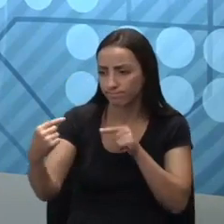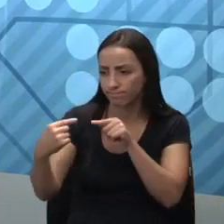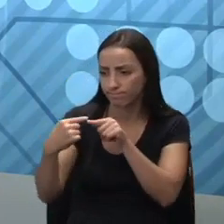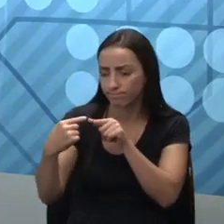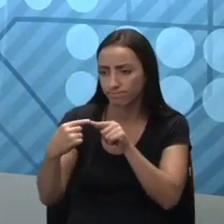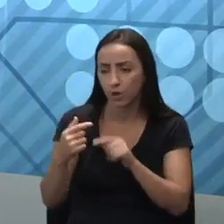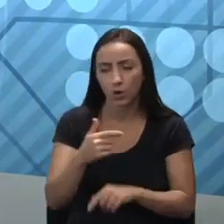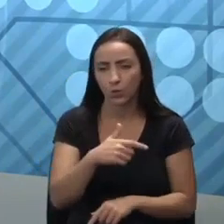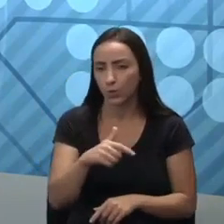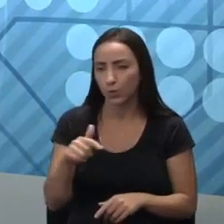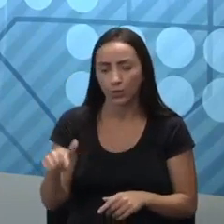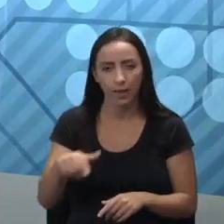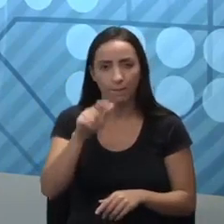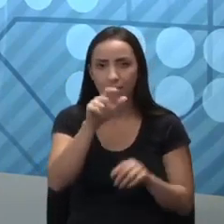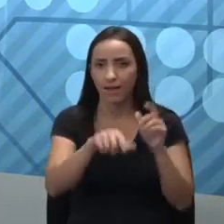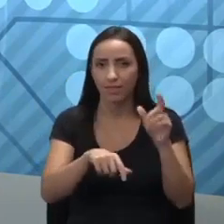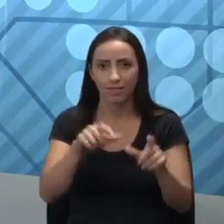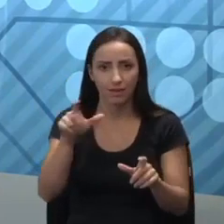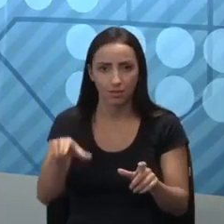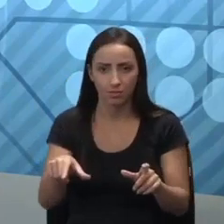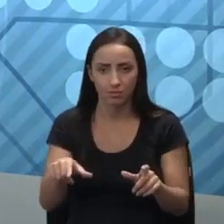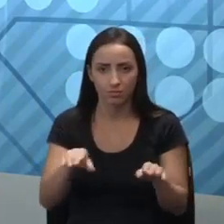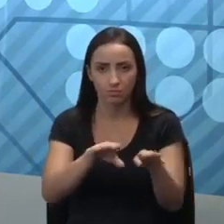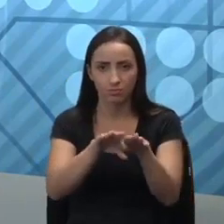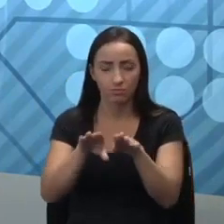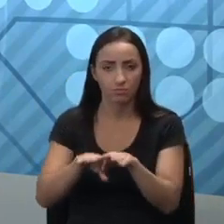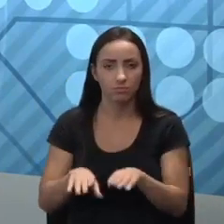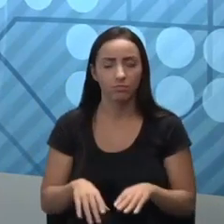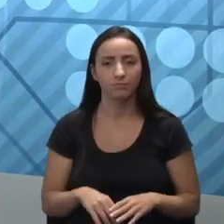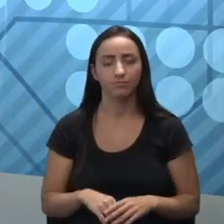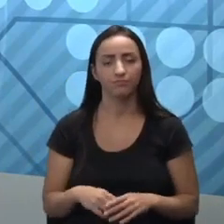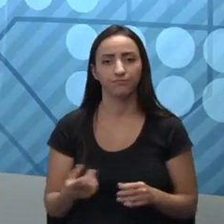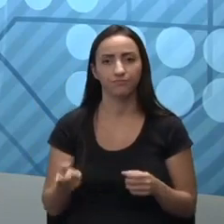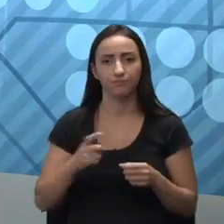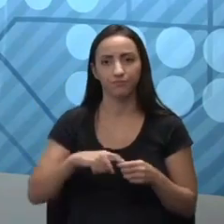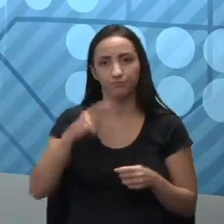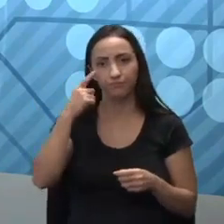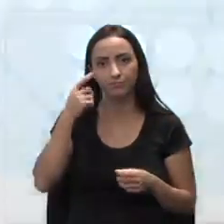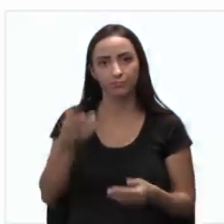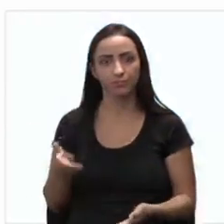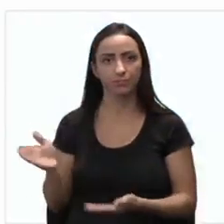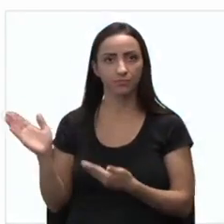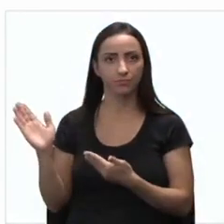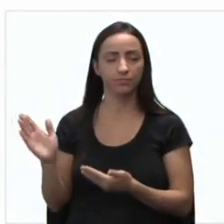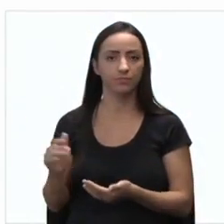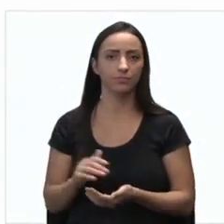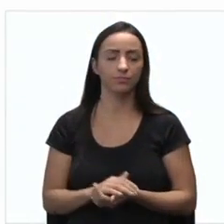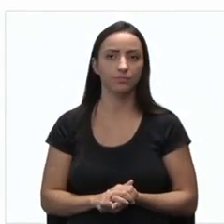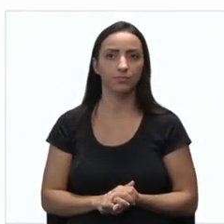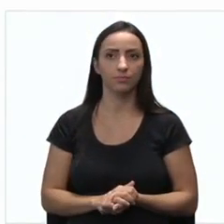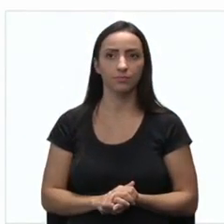individualizado. Não existe uma padronização, tá? Voltando ali no quadro,